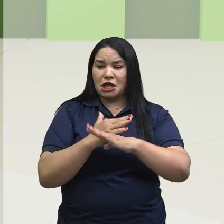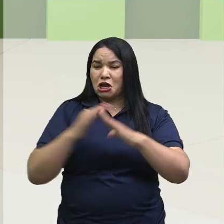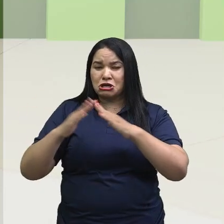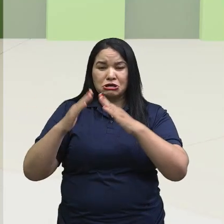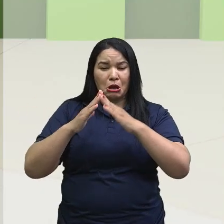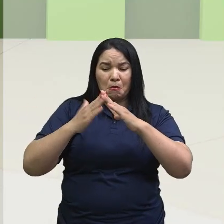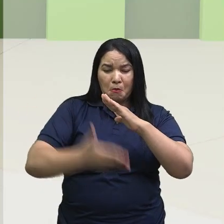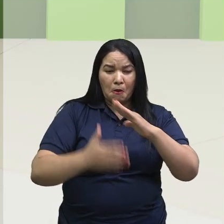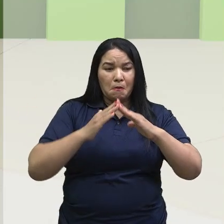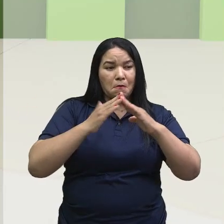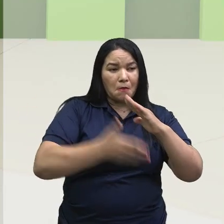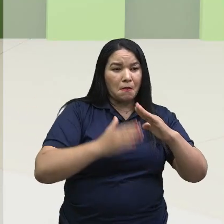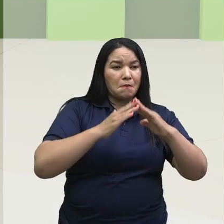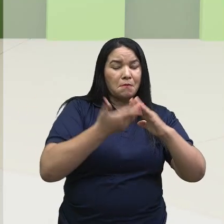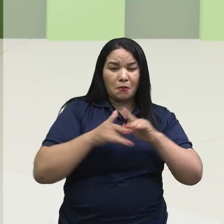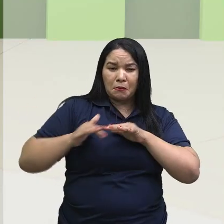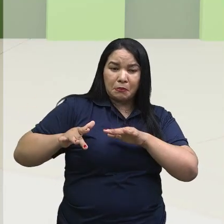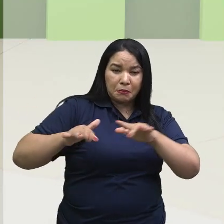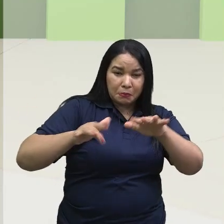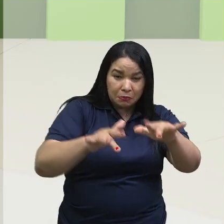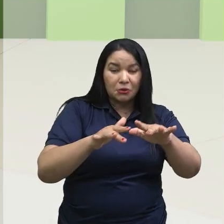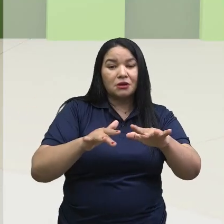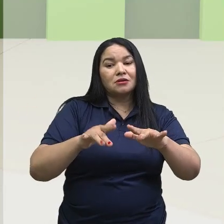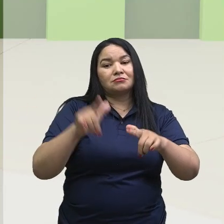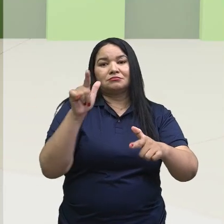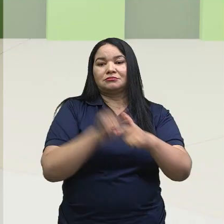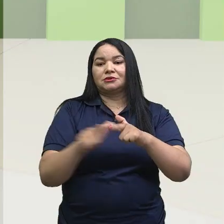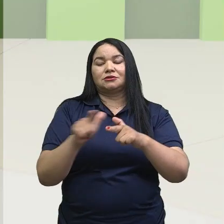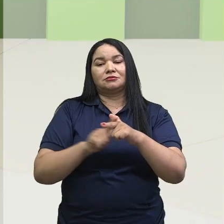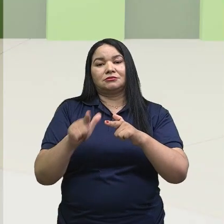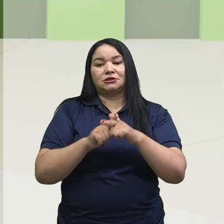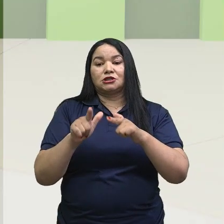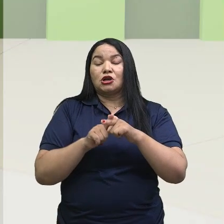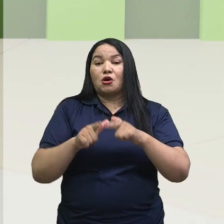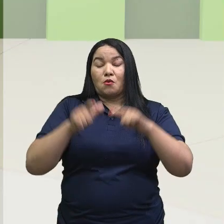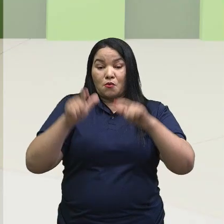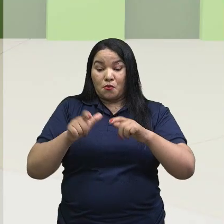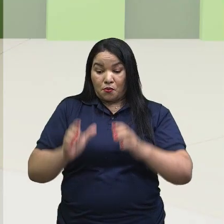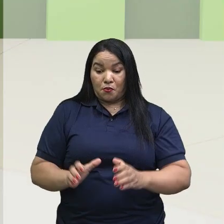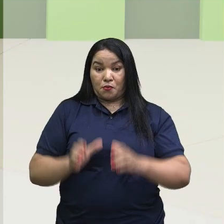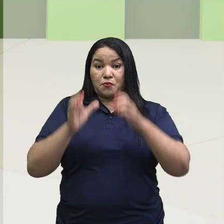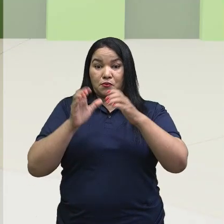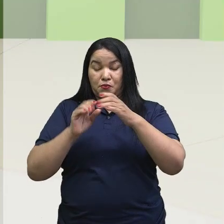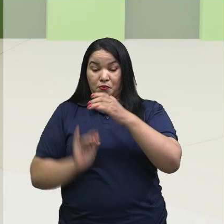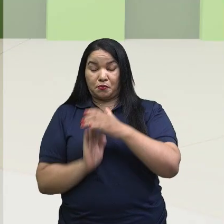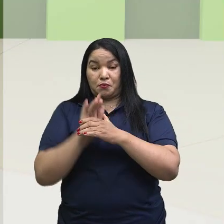locais mais afetados foi realmente a usina, tá, de Fukushima